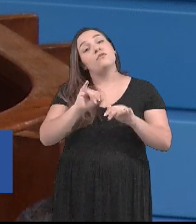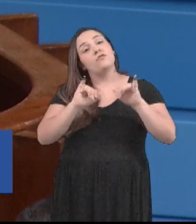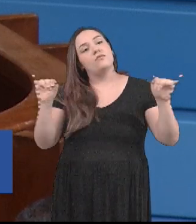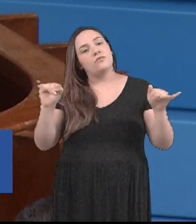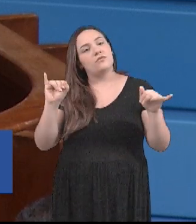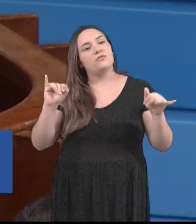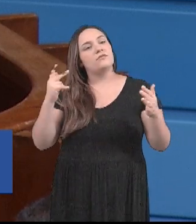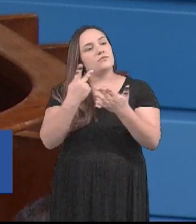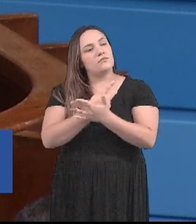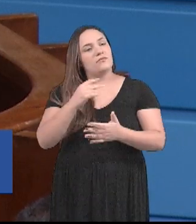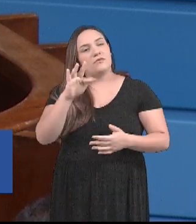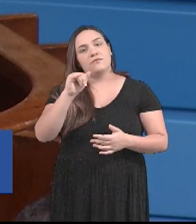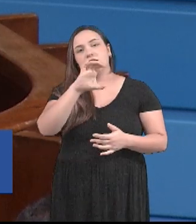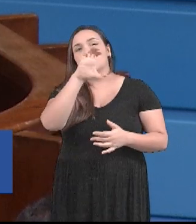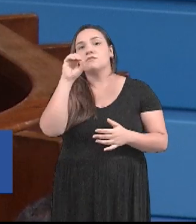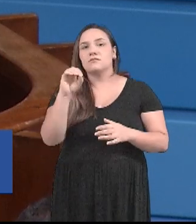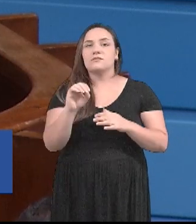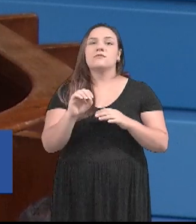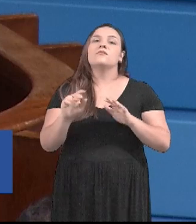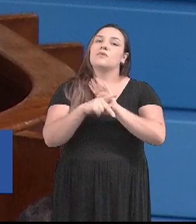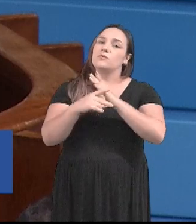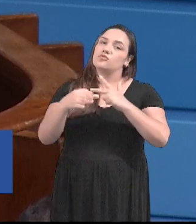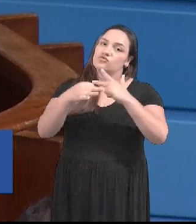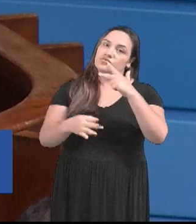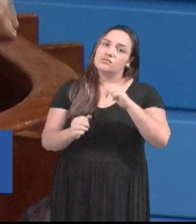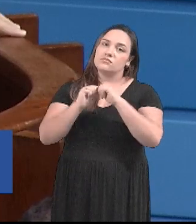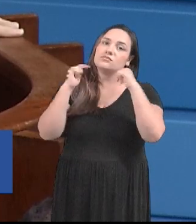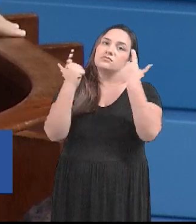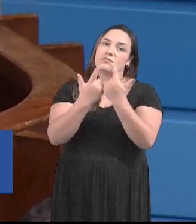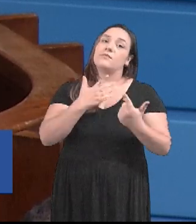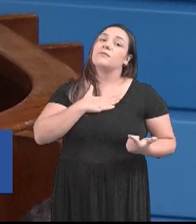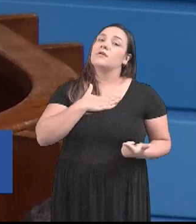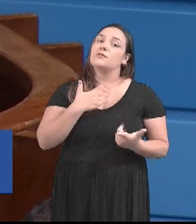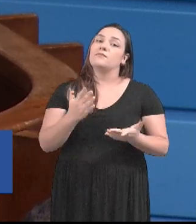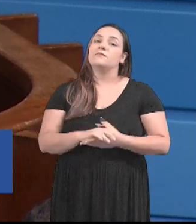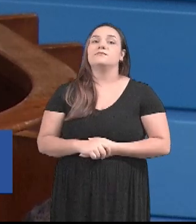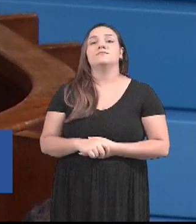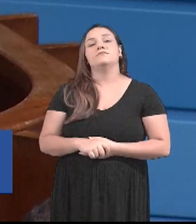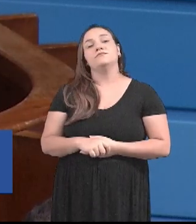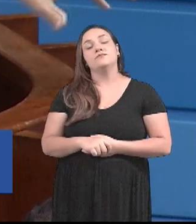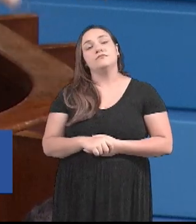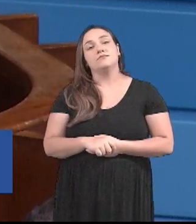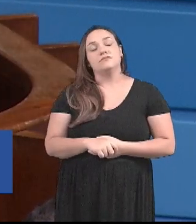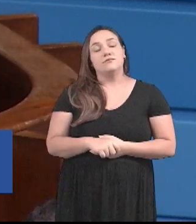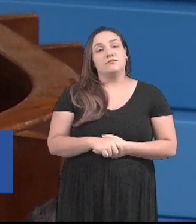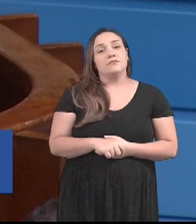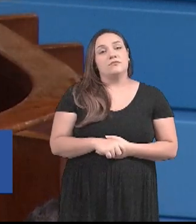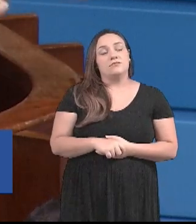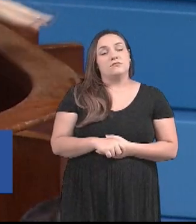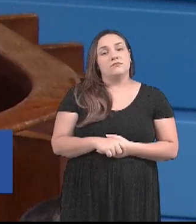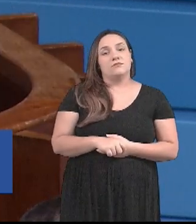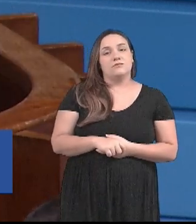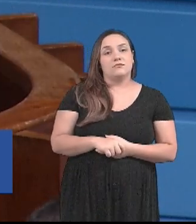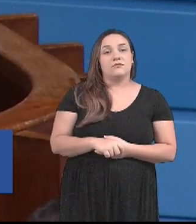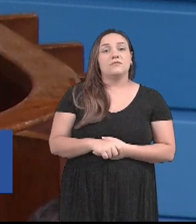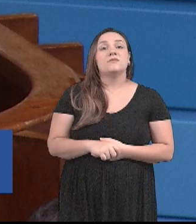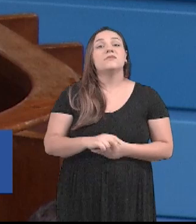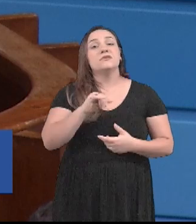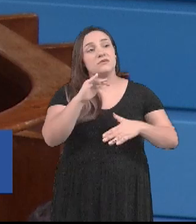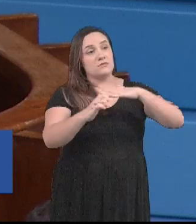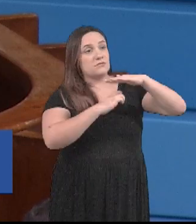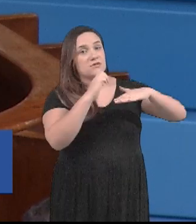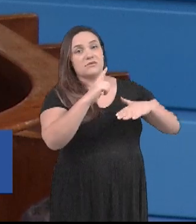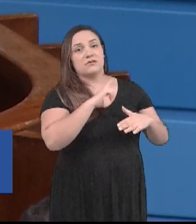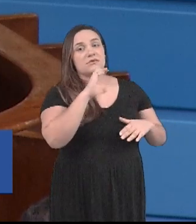criminosa do fisco ao Poder Judiciário, à Assembleia, a este deputado. Uma empresa que tem um CNPJ e vai